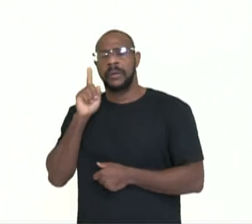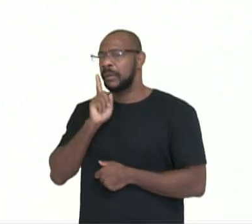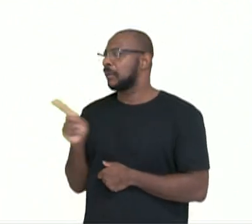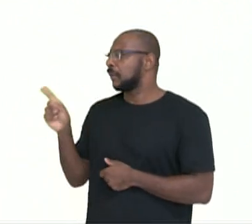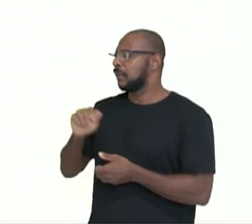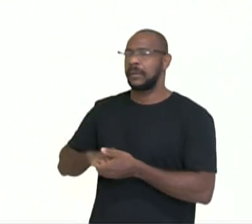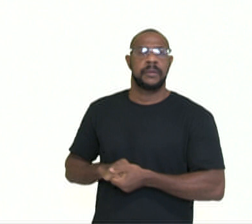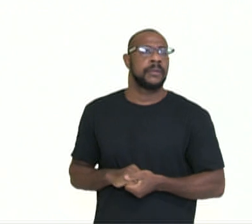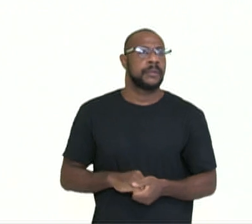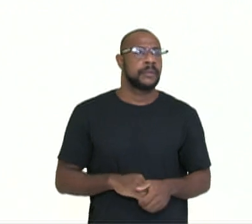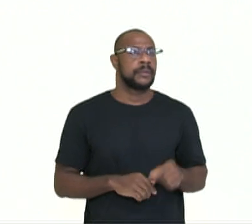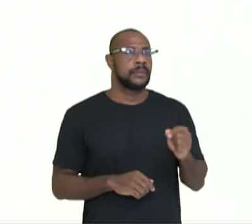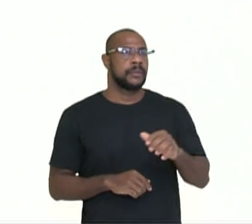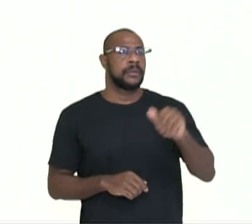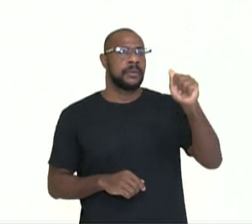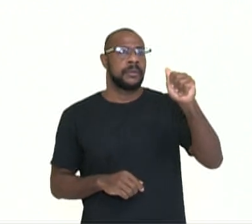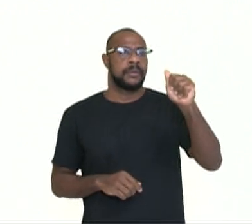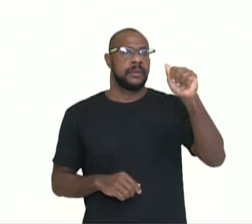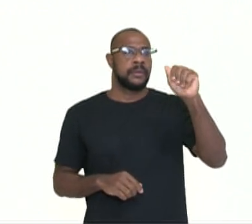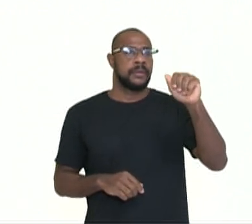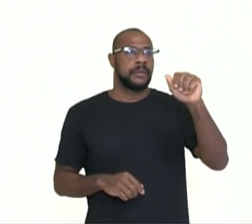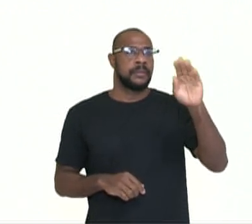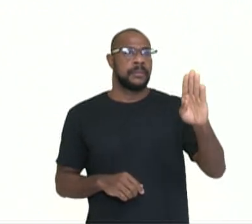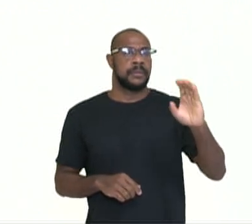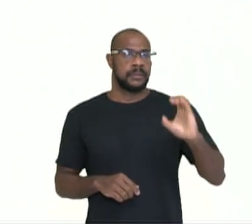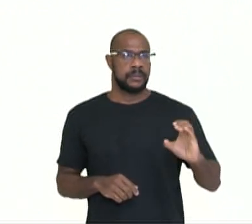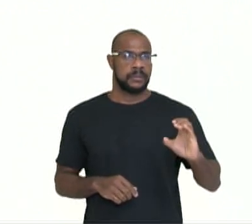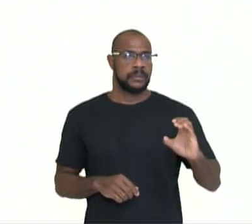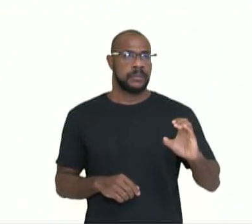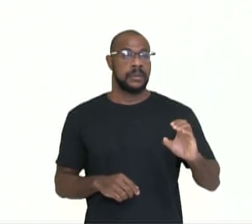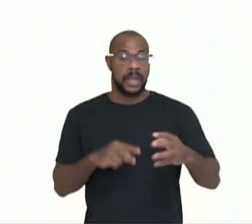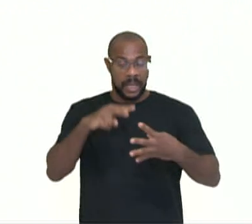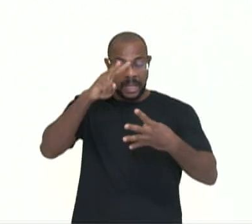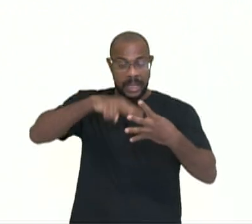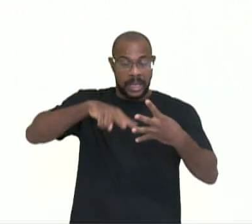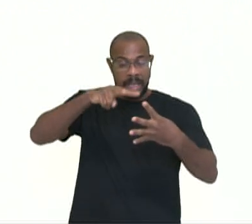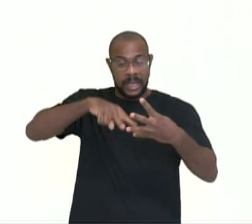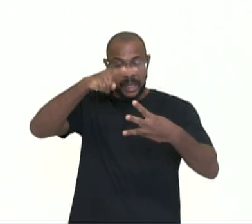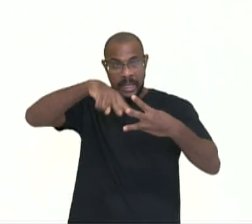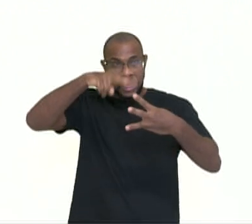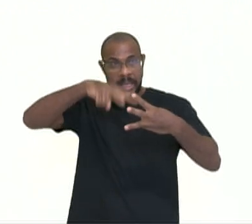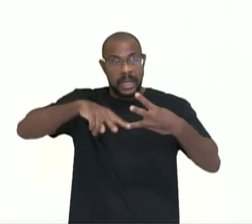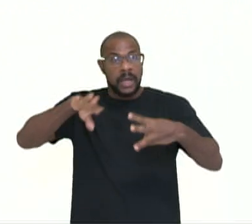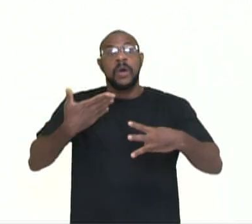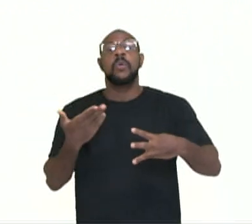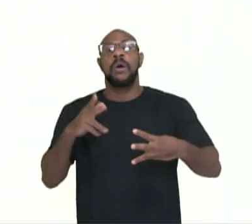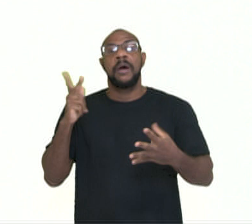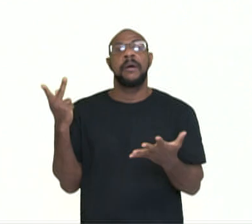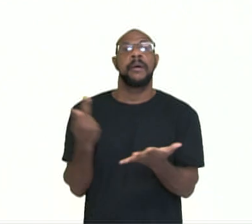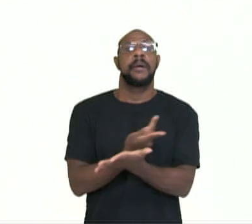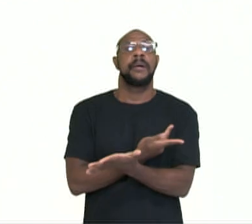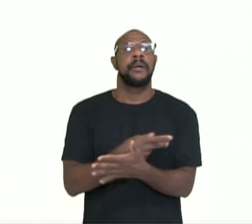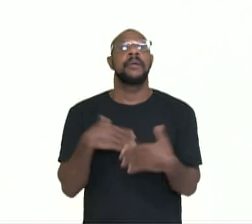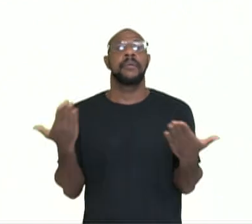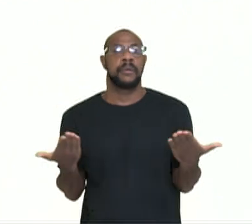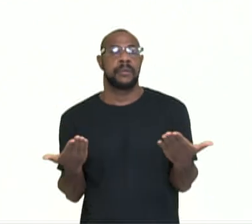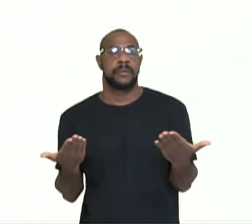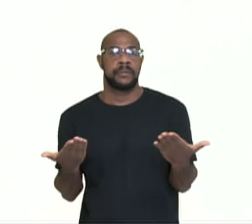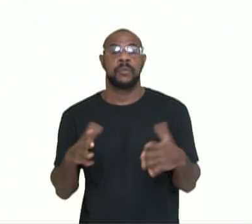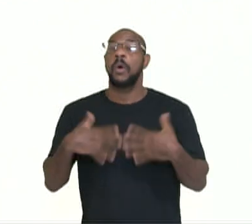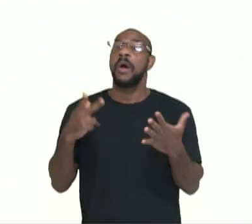letra A, letra B e letra C. Leiam com atenção cada uma delas, verifiquem qual delas que é a